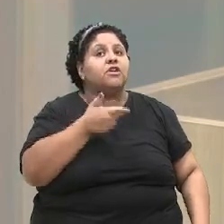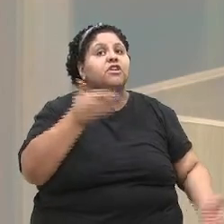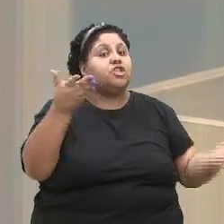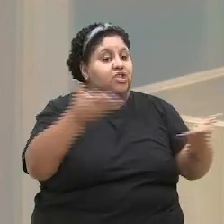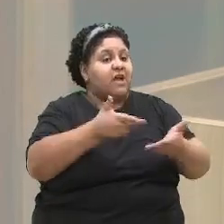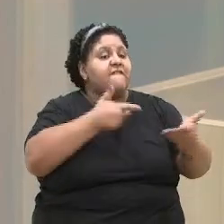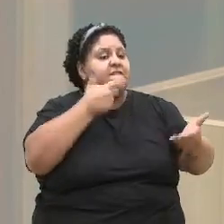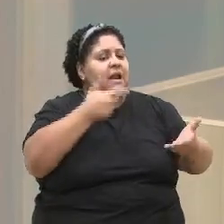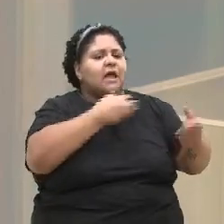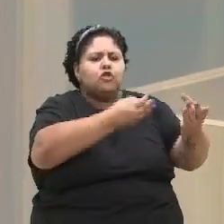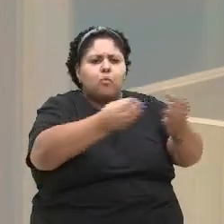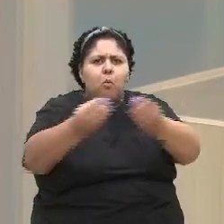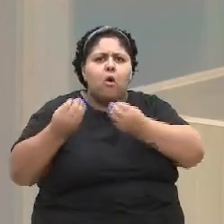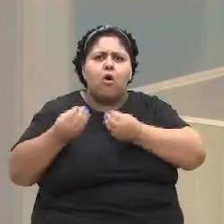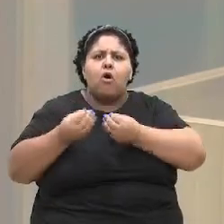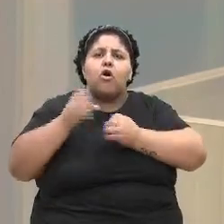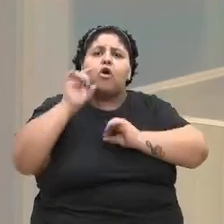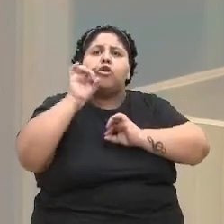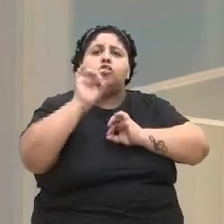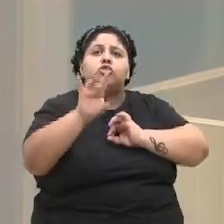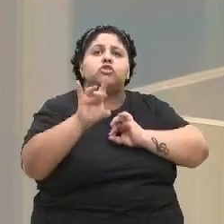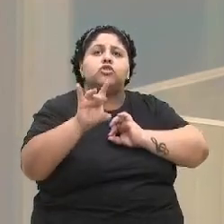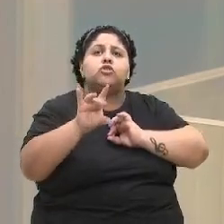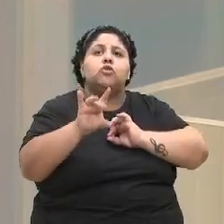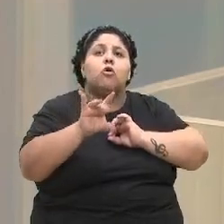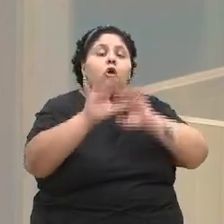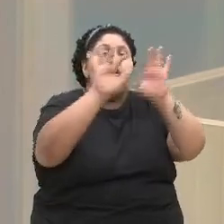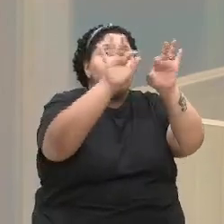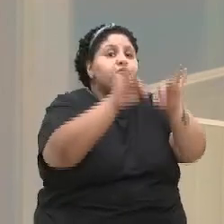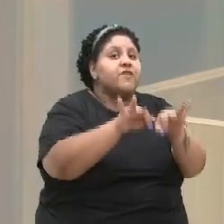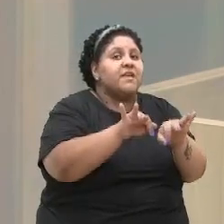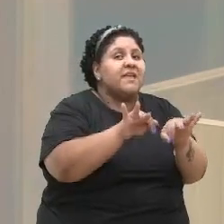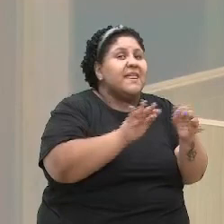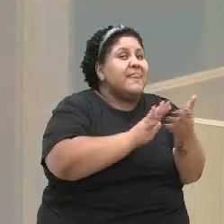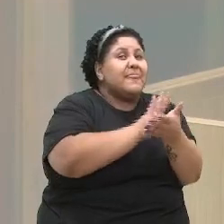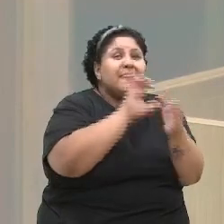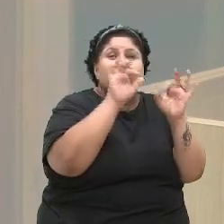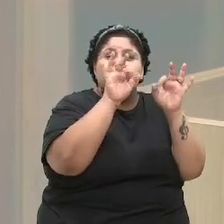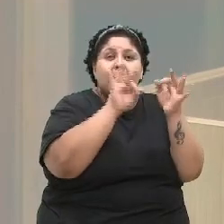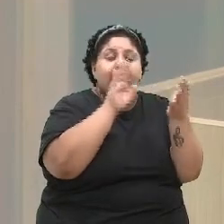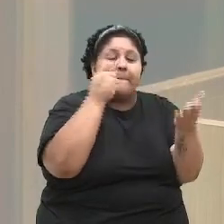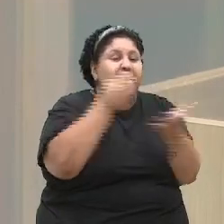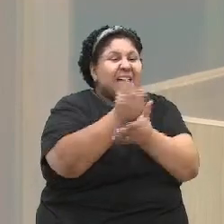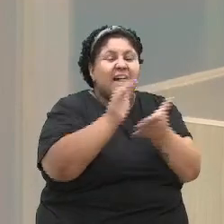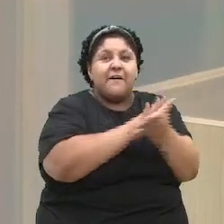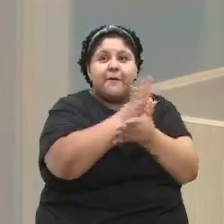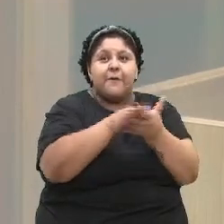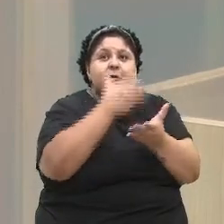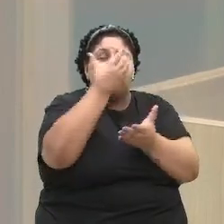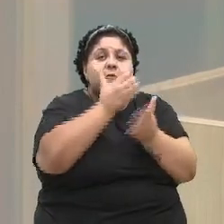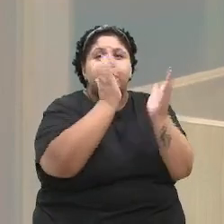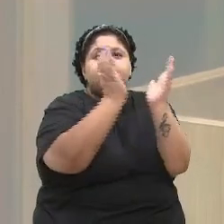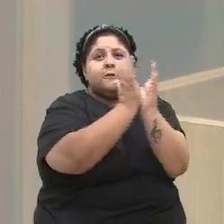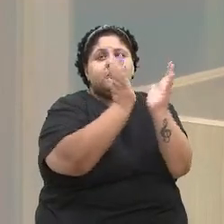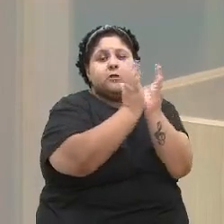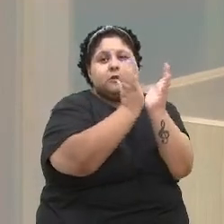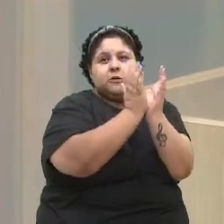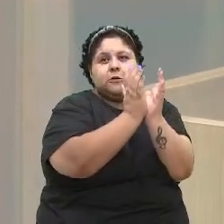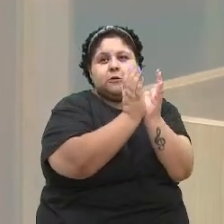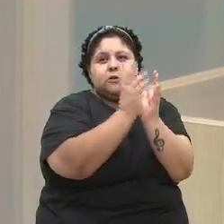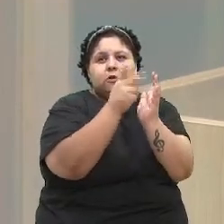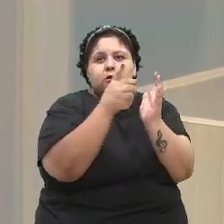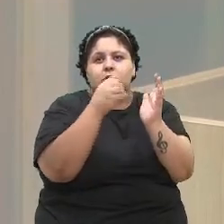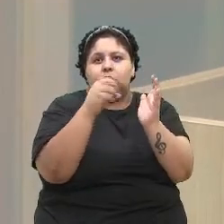foi falado várias vezes só o que era isento que não pagava nada tá frutas verduras e hortaliças